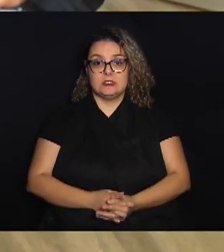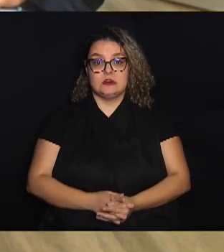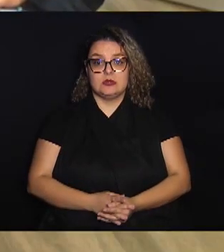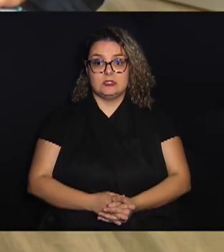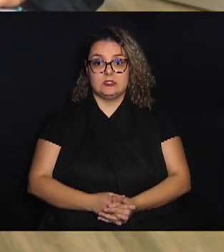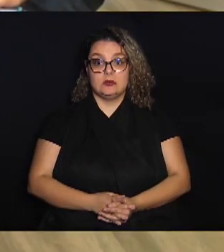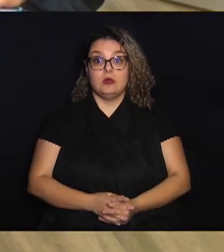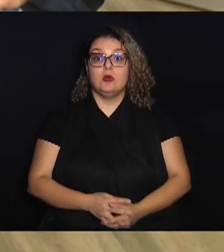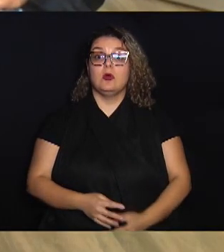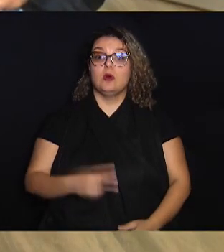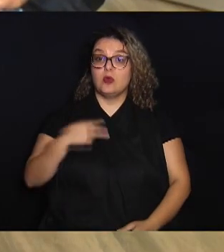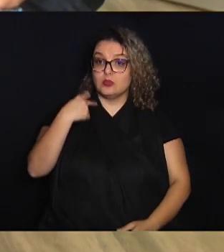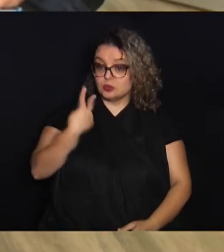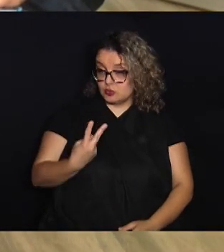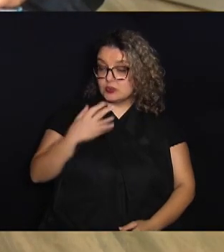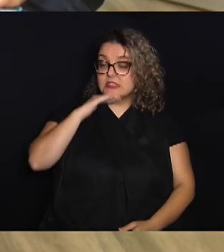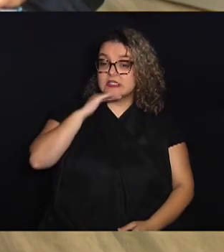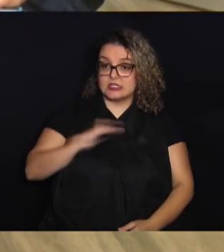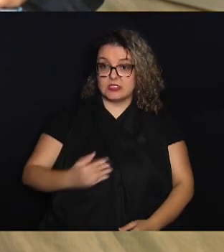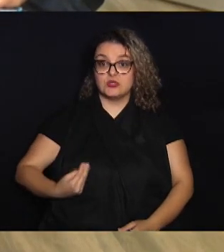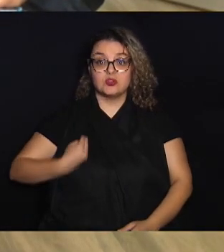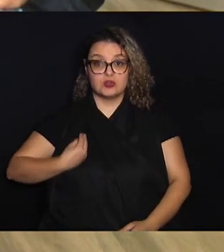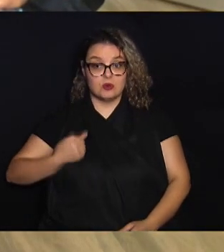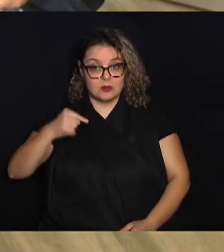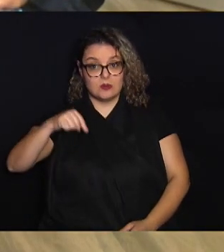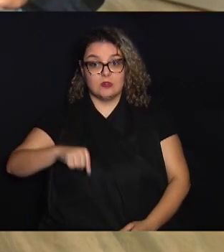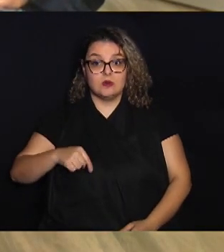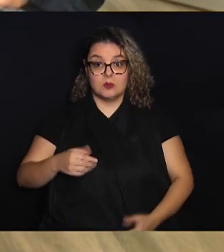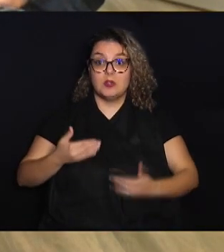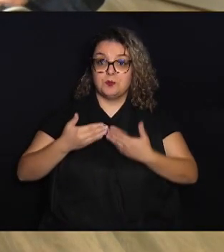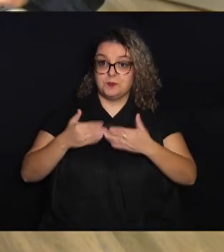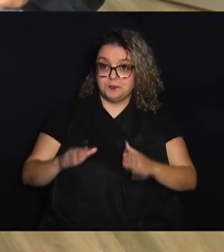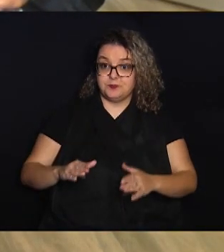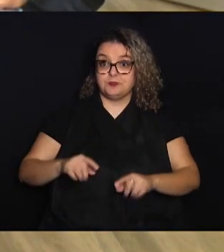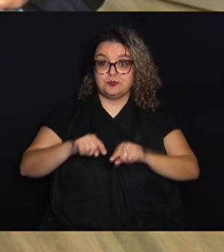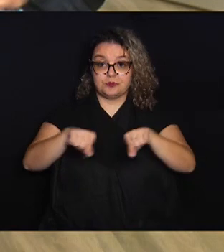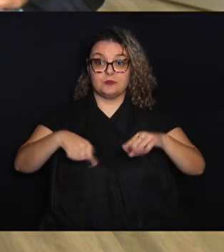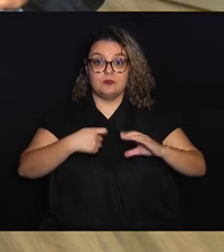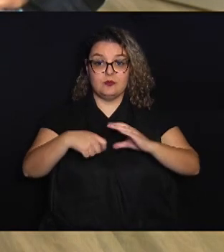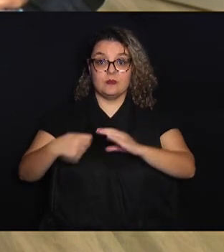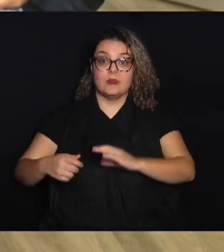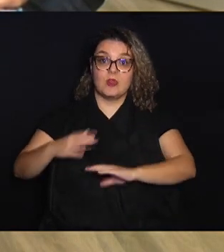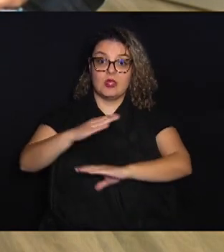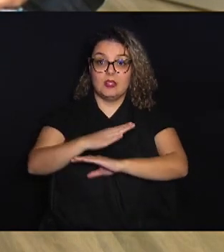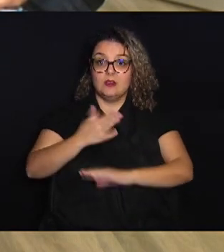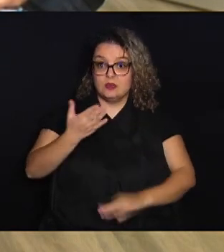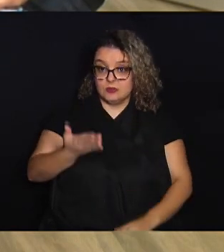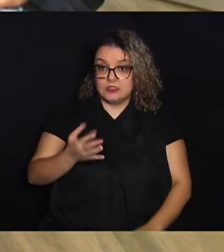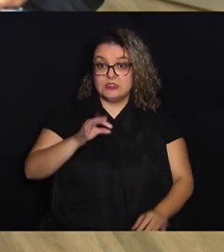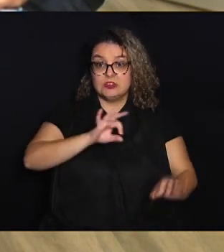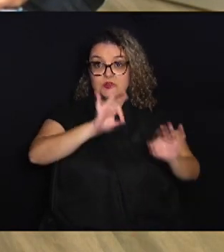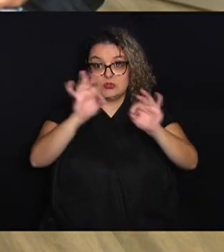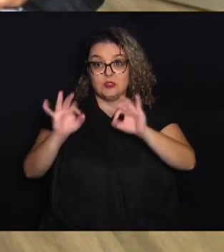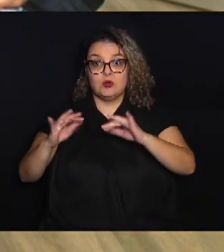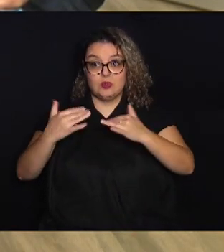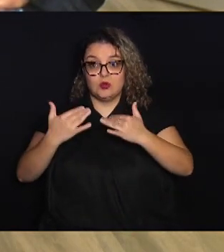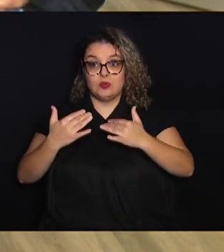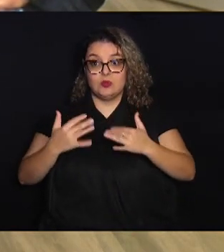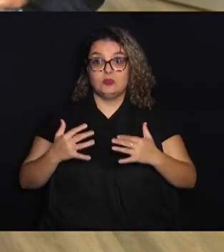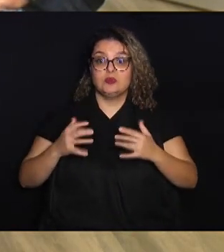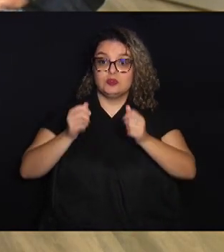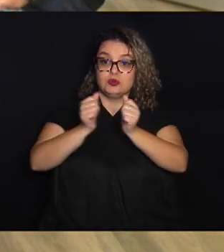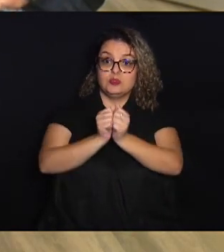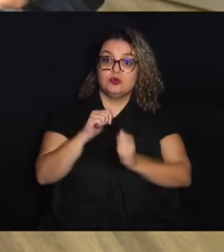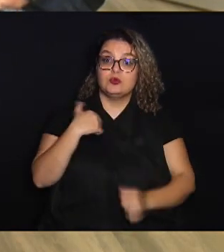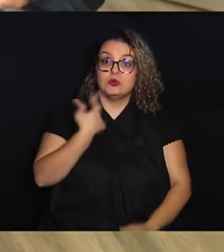são 2 horas da tarde, estamos ao vivo aqui, estreia, portanto, do Estúdio Câmara, vocês acompanhando conosco.